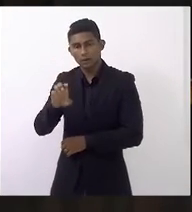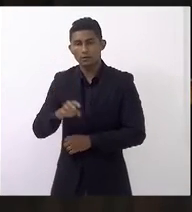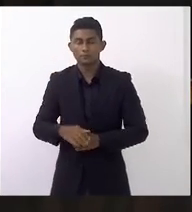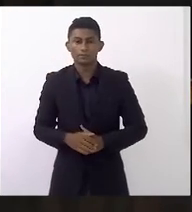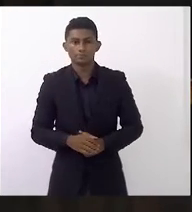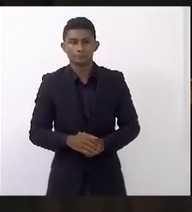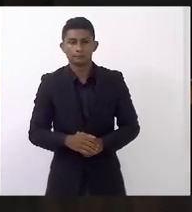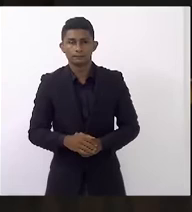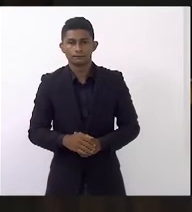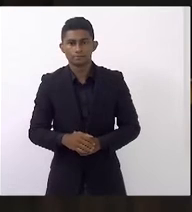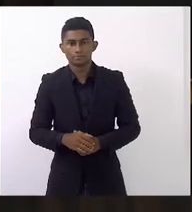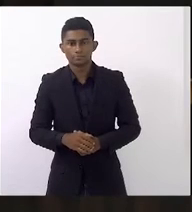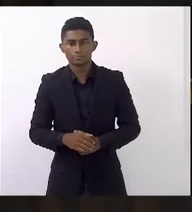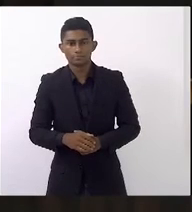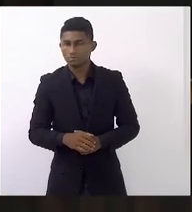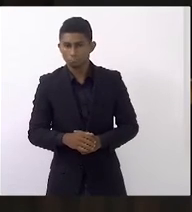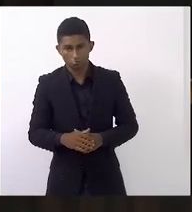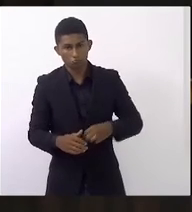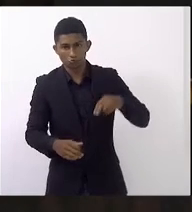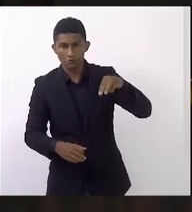Deputado Carlos Mink.